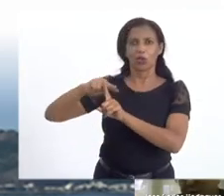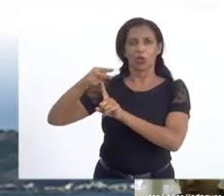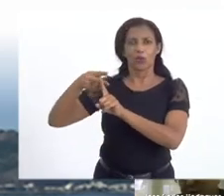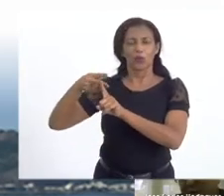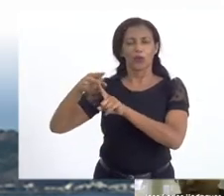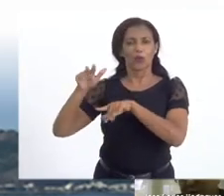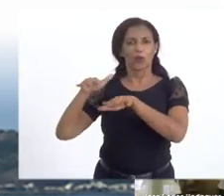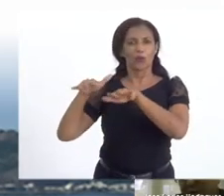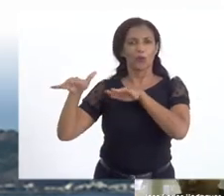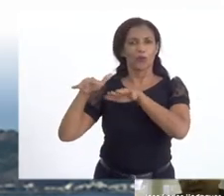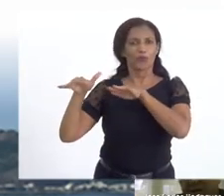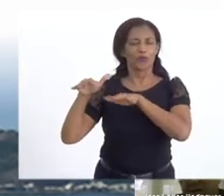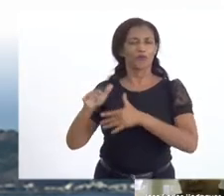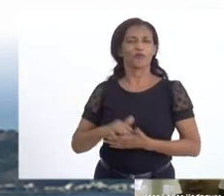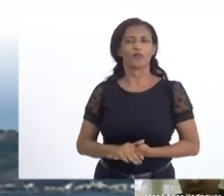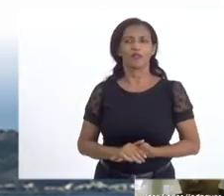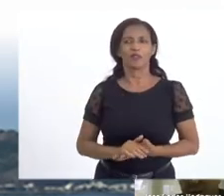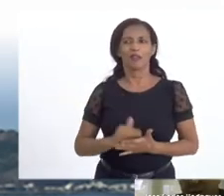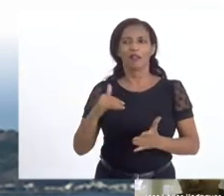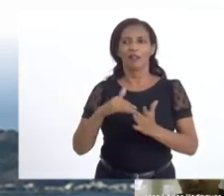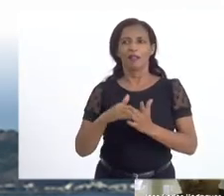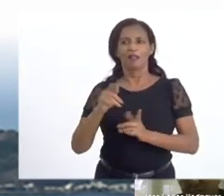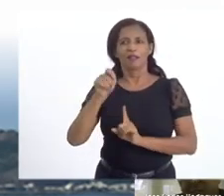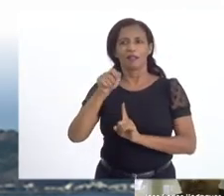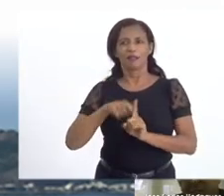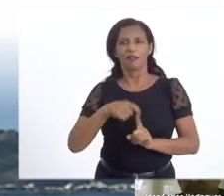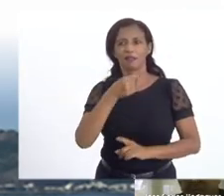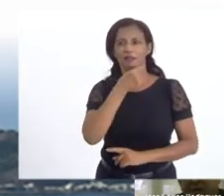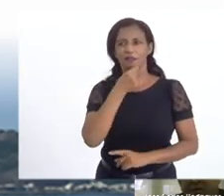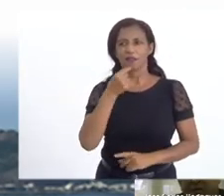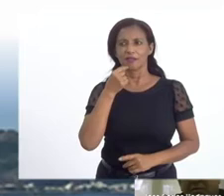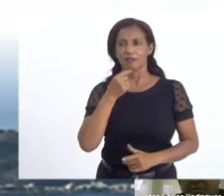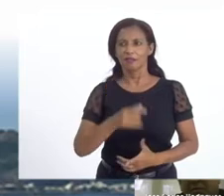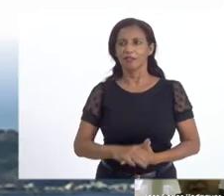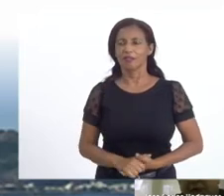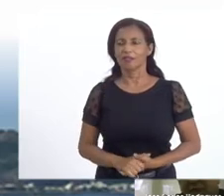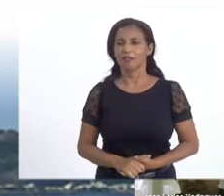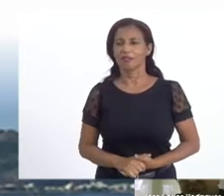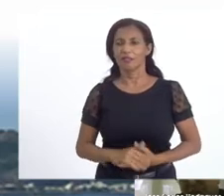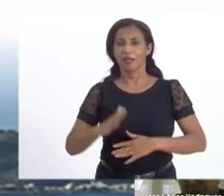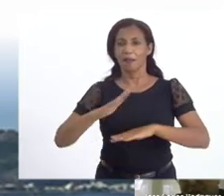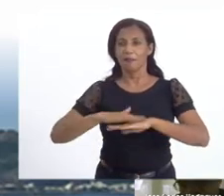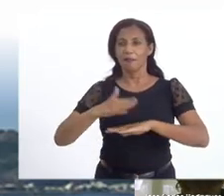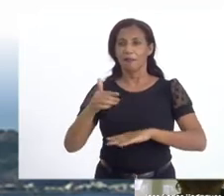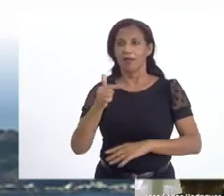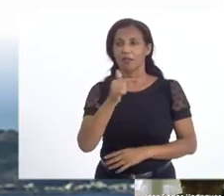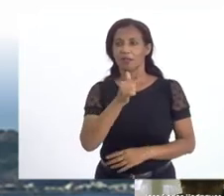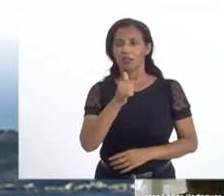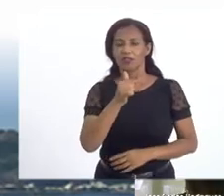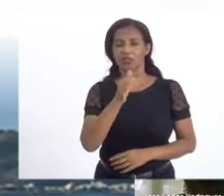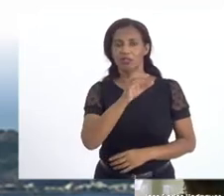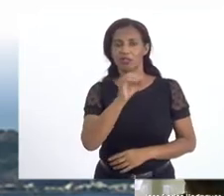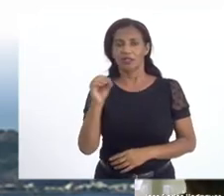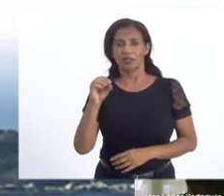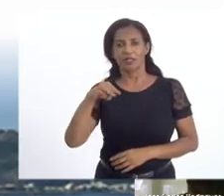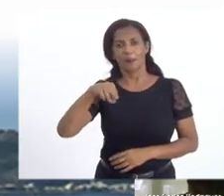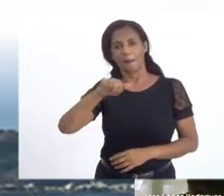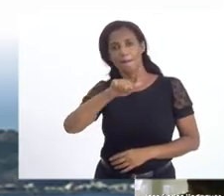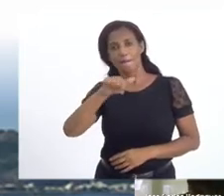movimento até o mês de setembro, né, com mais de 600 mil passageiros.